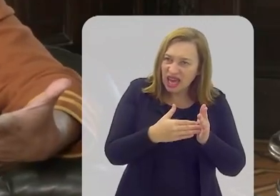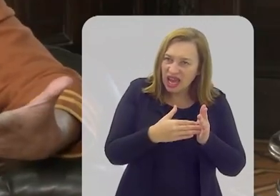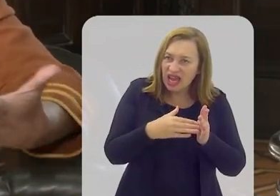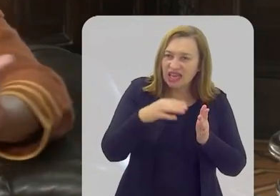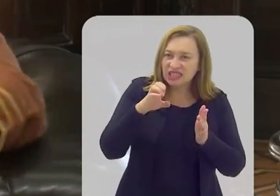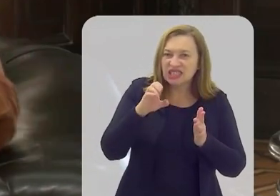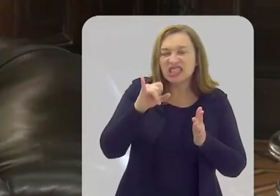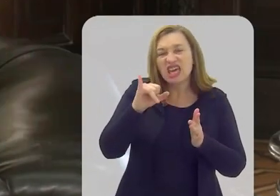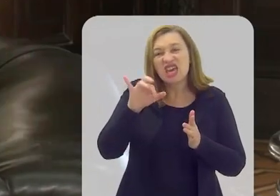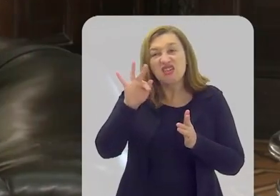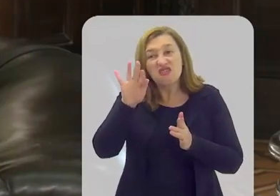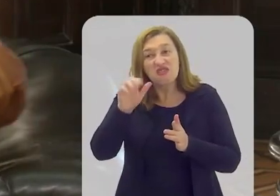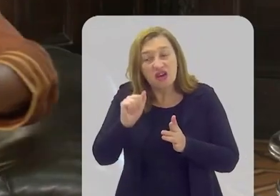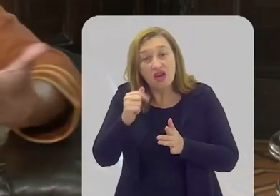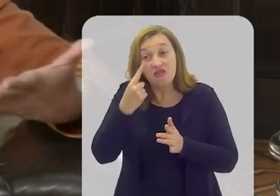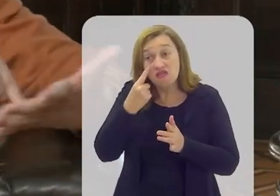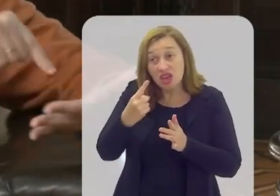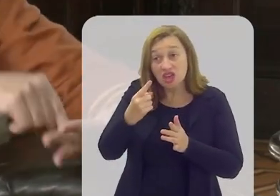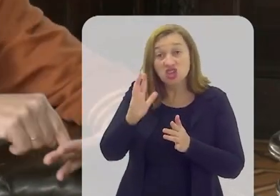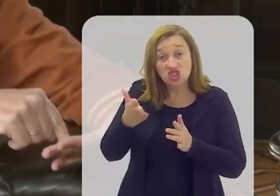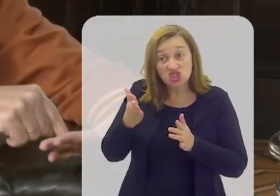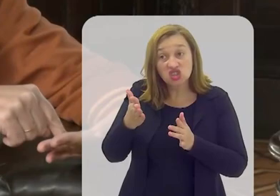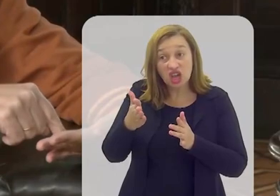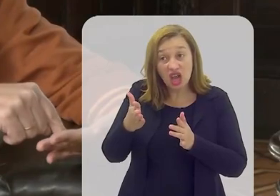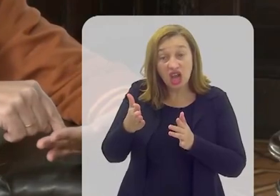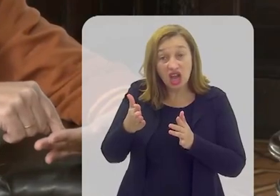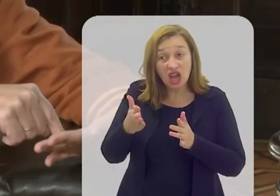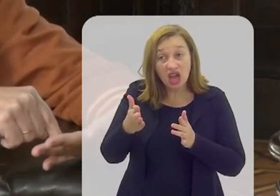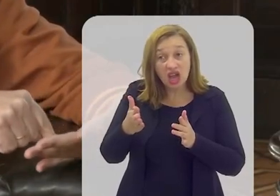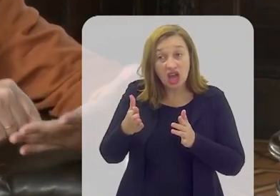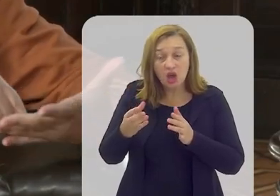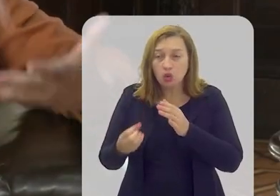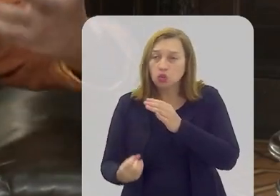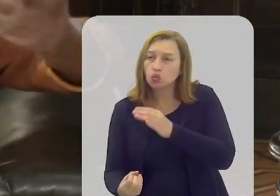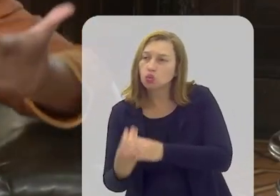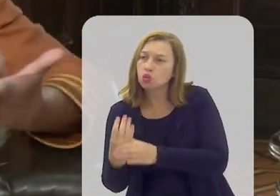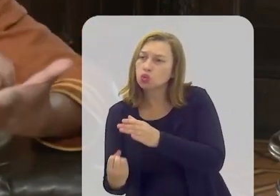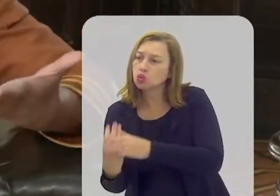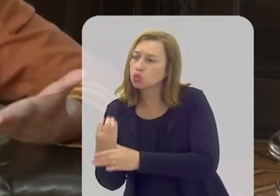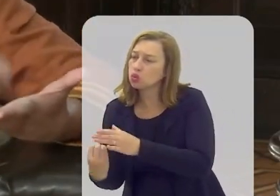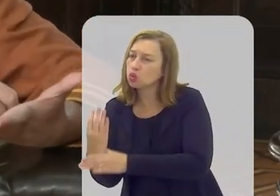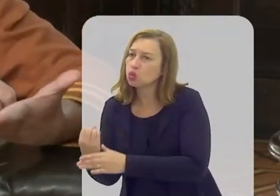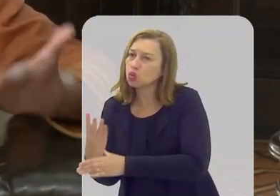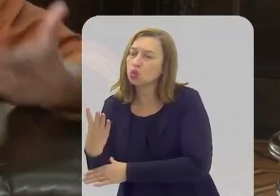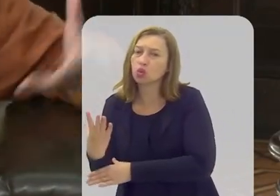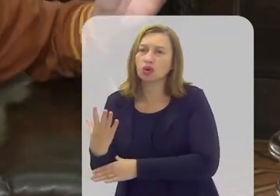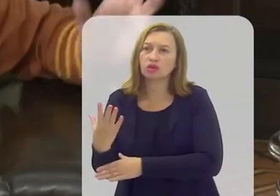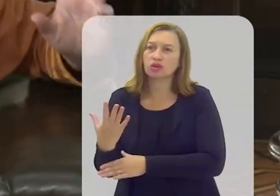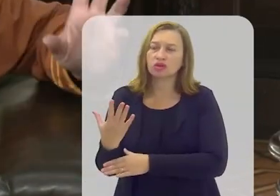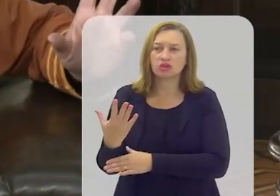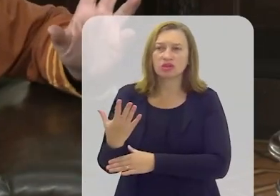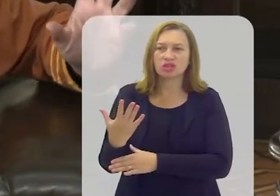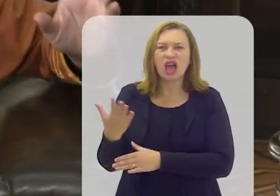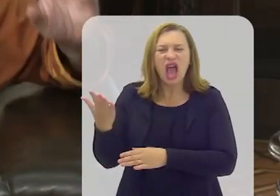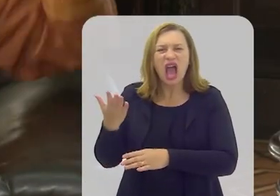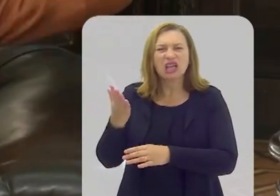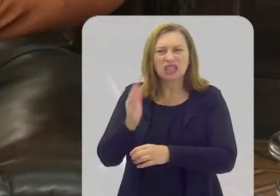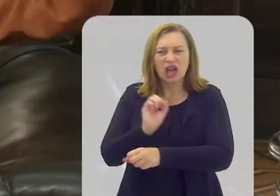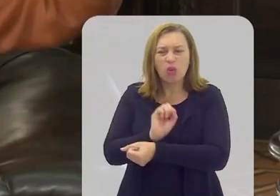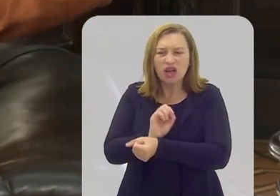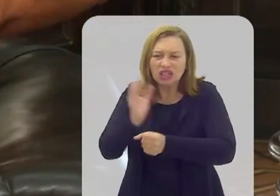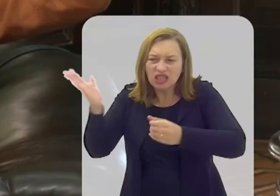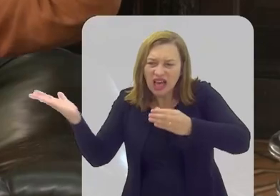ceifa, olhar e ver que os campos já estão brancos. Meu Deus. Foi muito preciso e específico. Deus é específico.